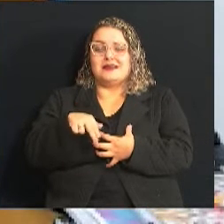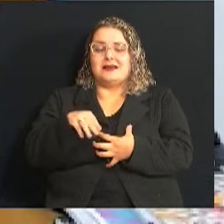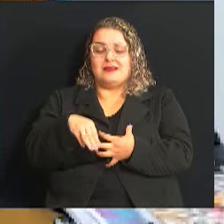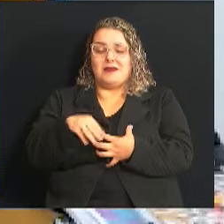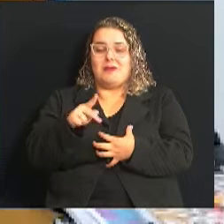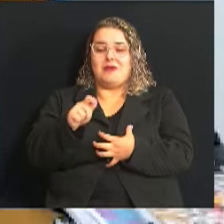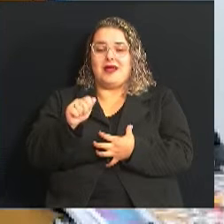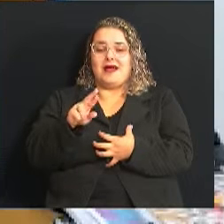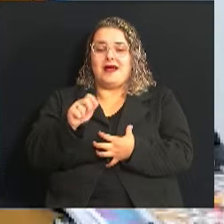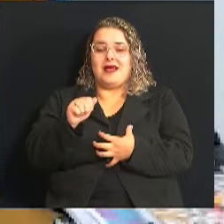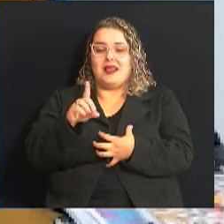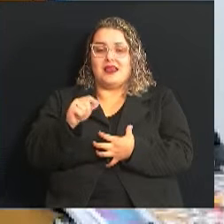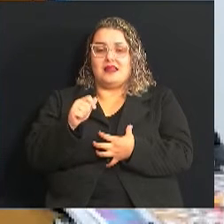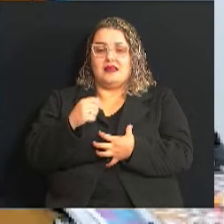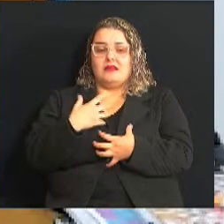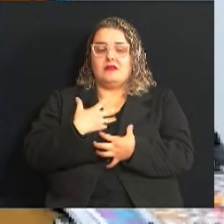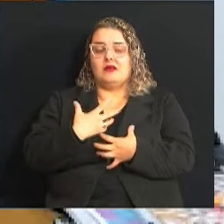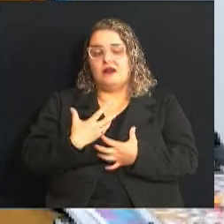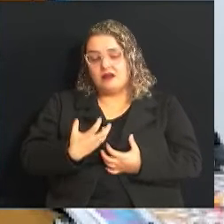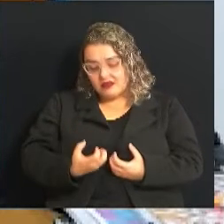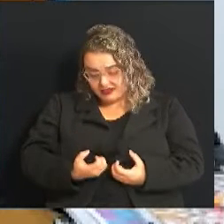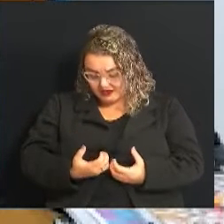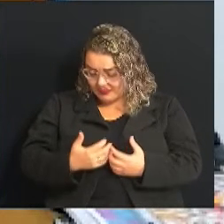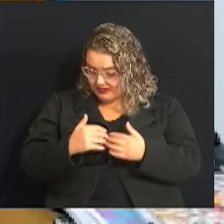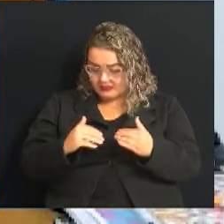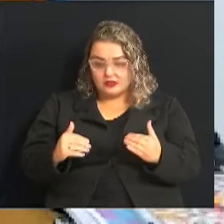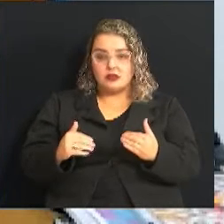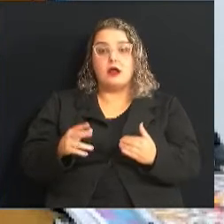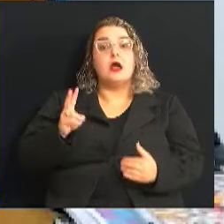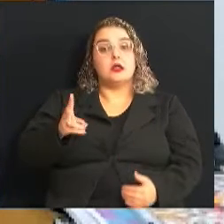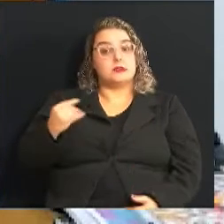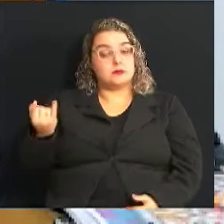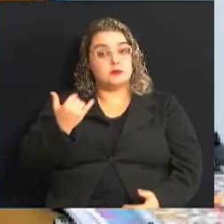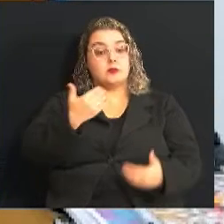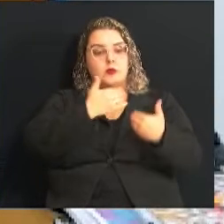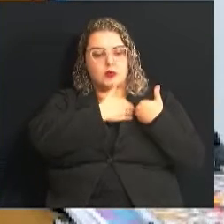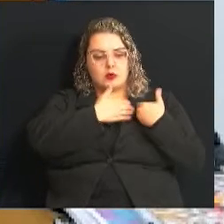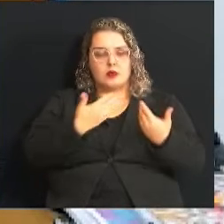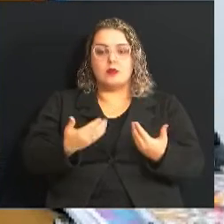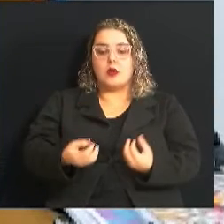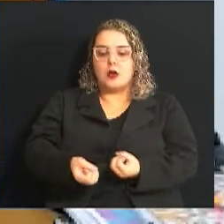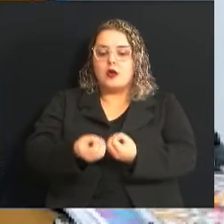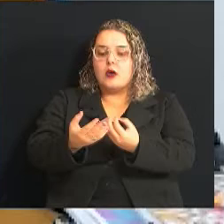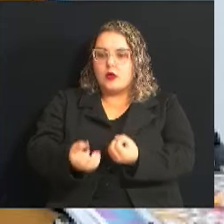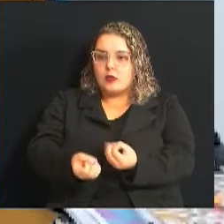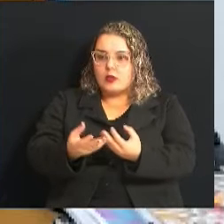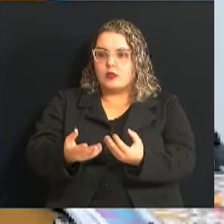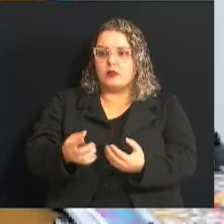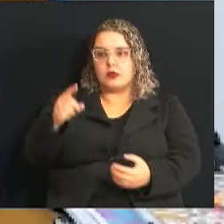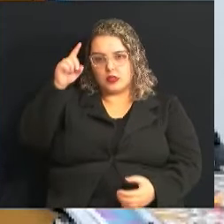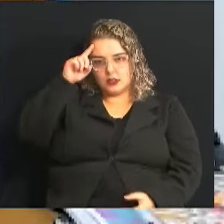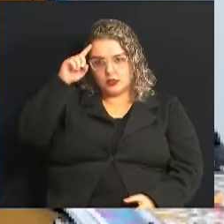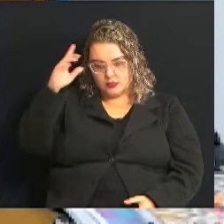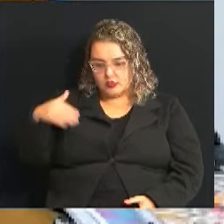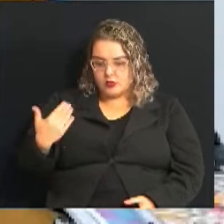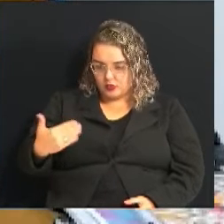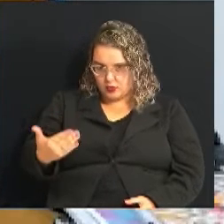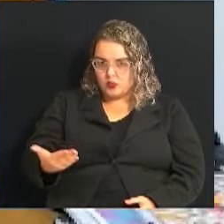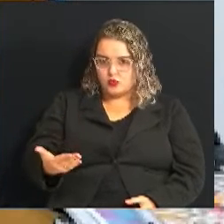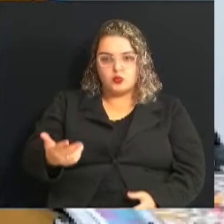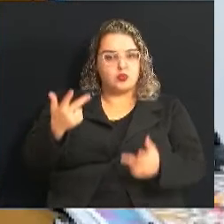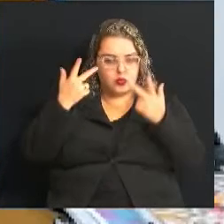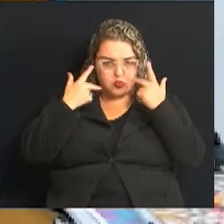pessoa responsável pela criança, é sempre importante ela trazer informação, manter a rotina da criança,